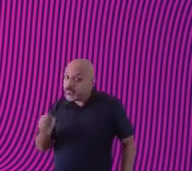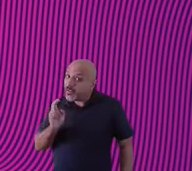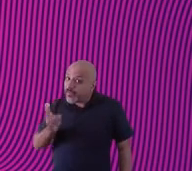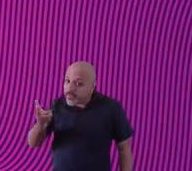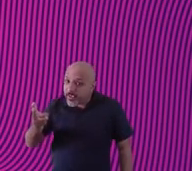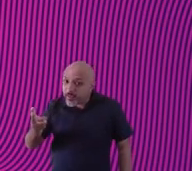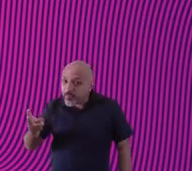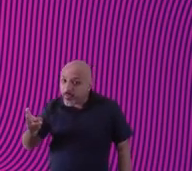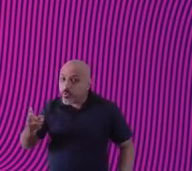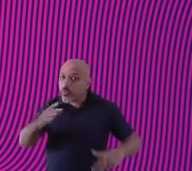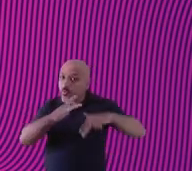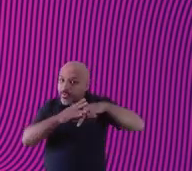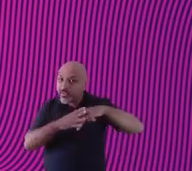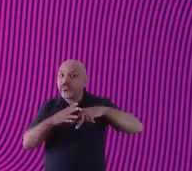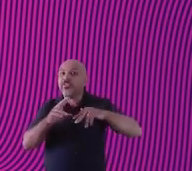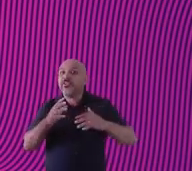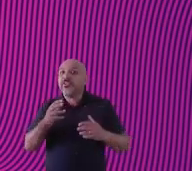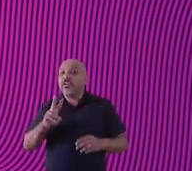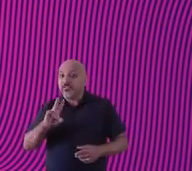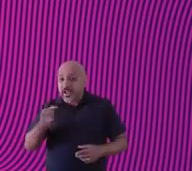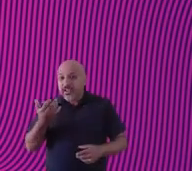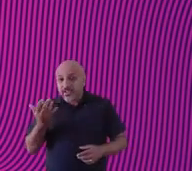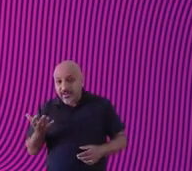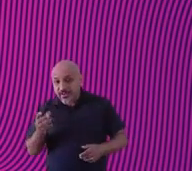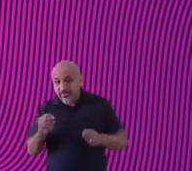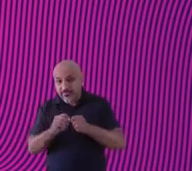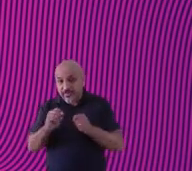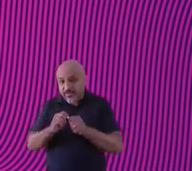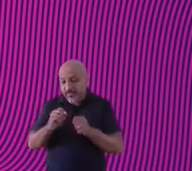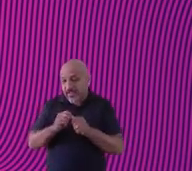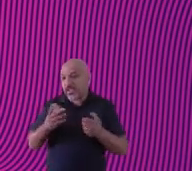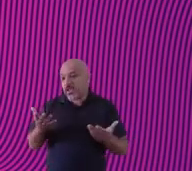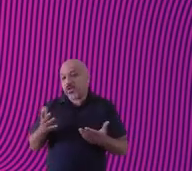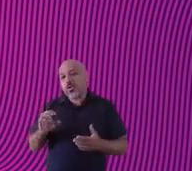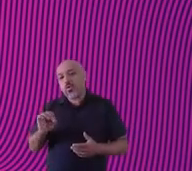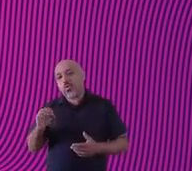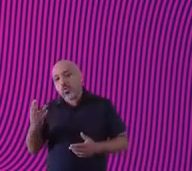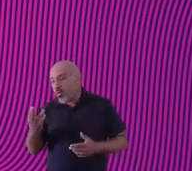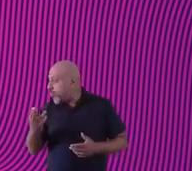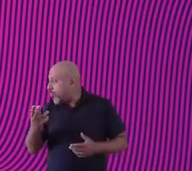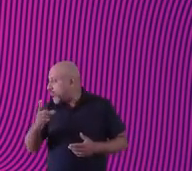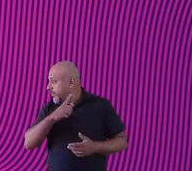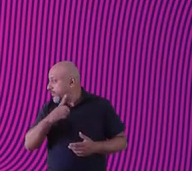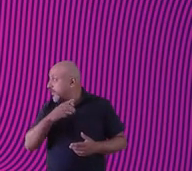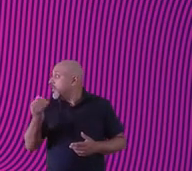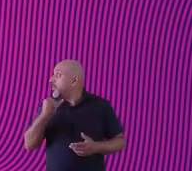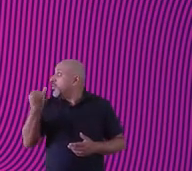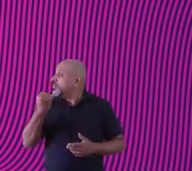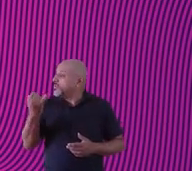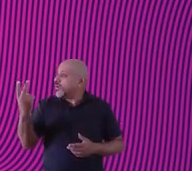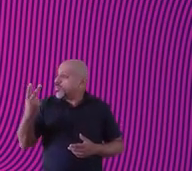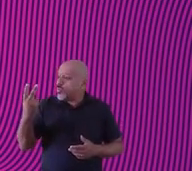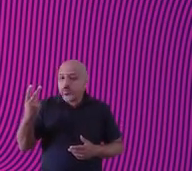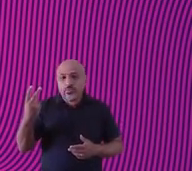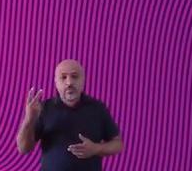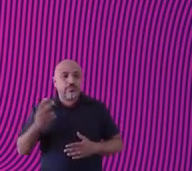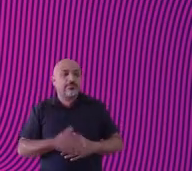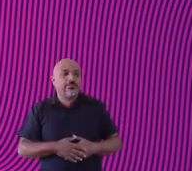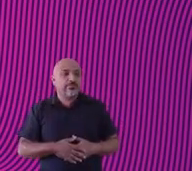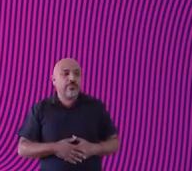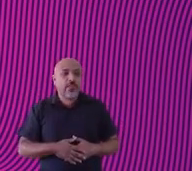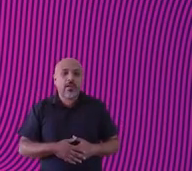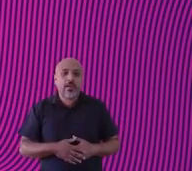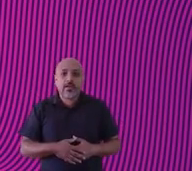vai querer fazer né ou é a gente vai ser viável fazer o segundo transplante mas